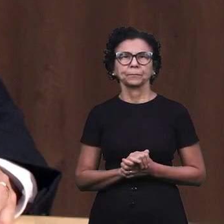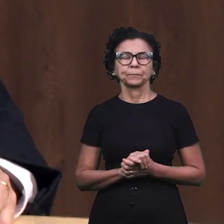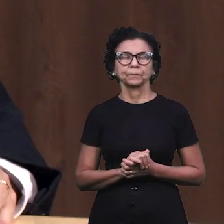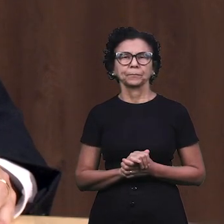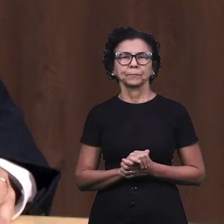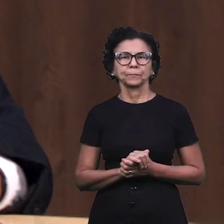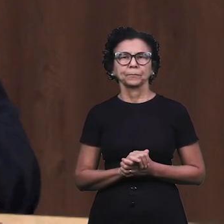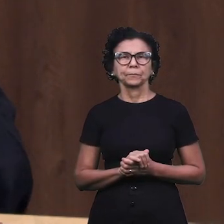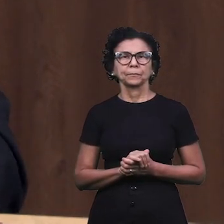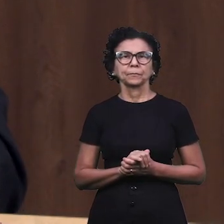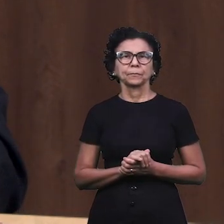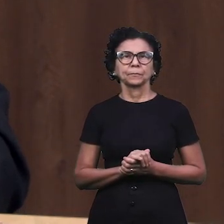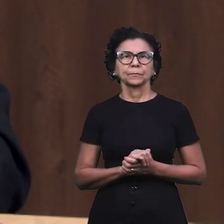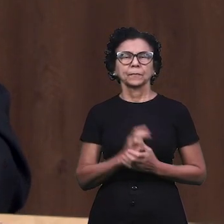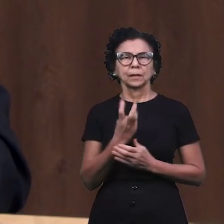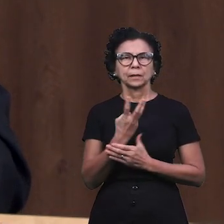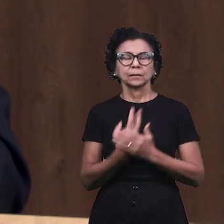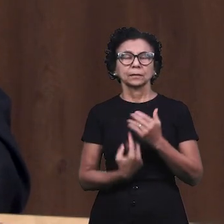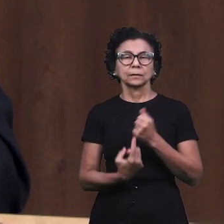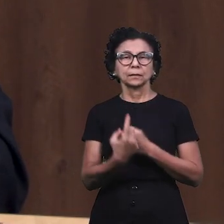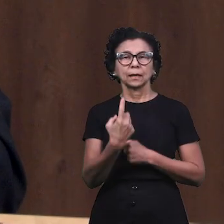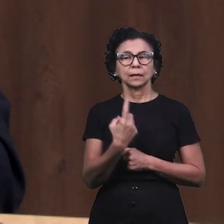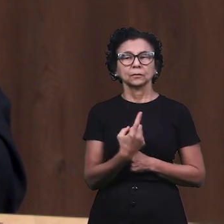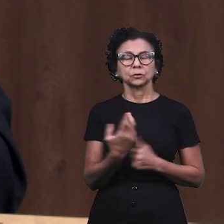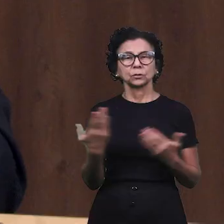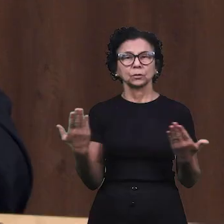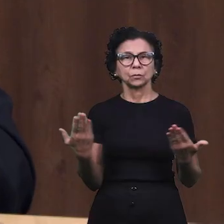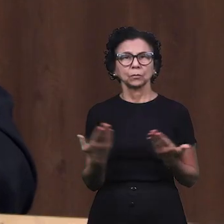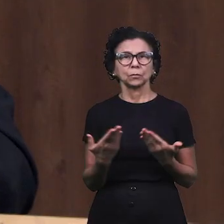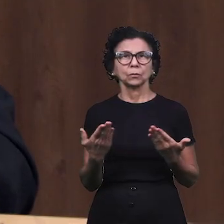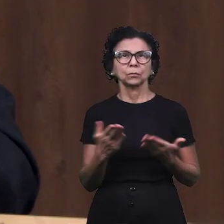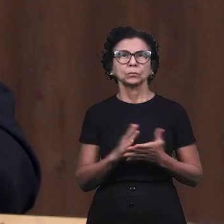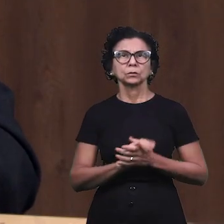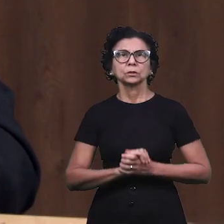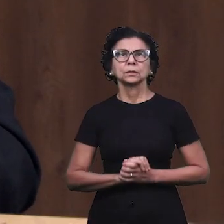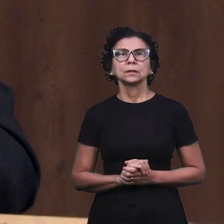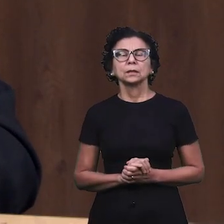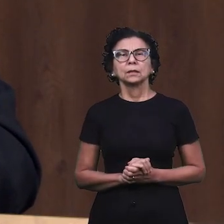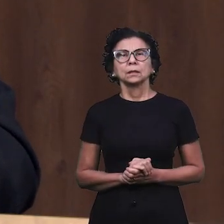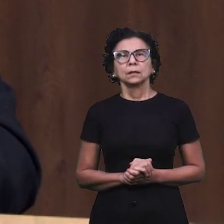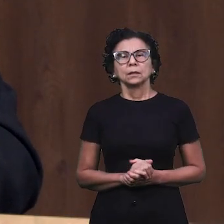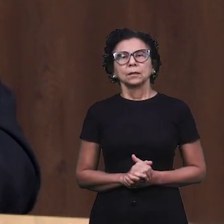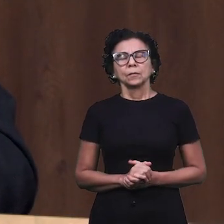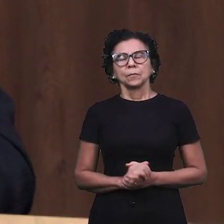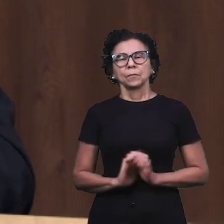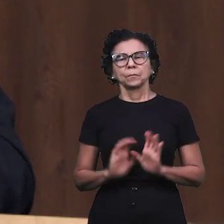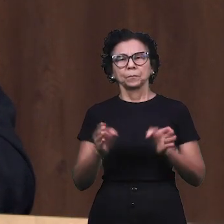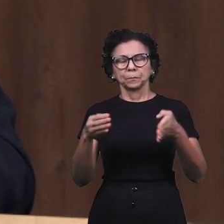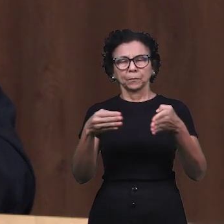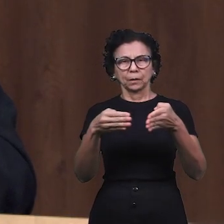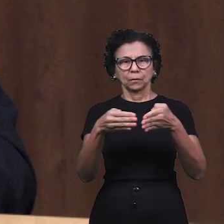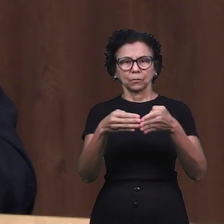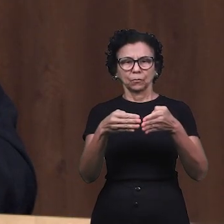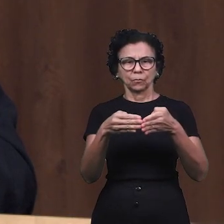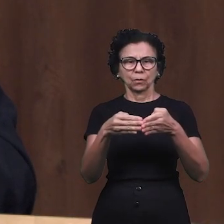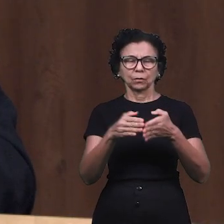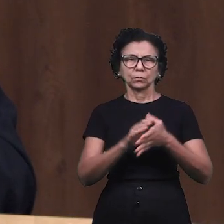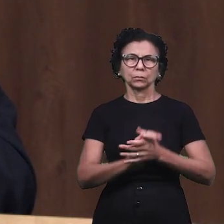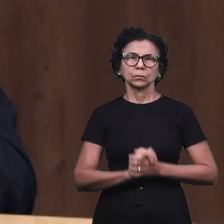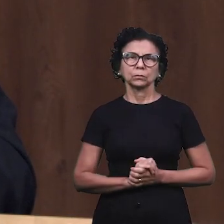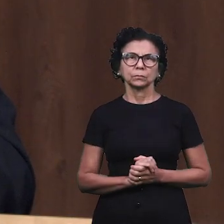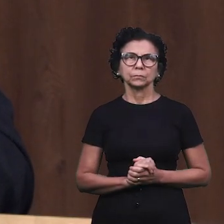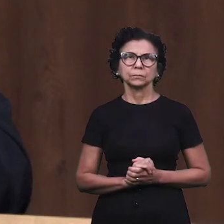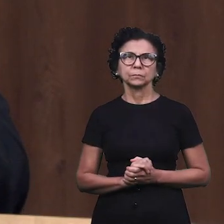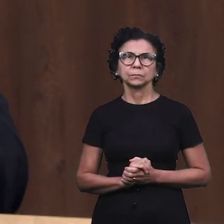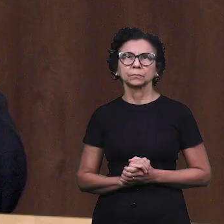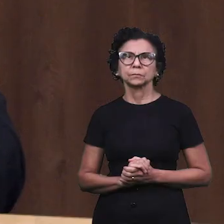mais de uma forma precisa, né, voltada para a pessoa do